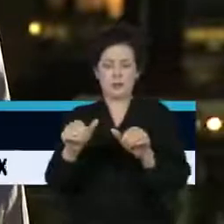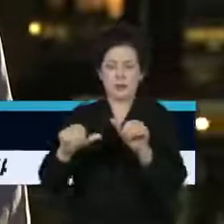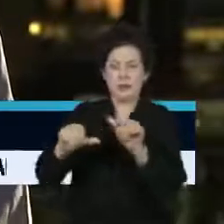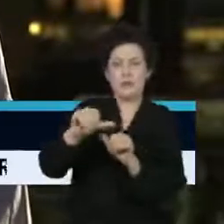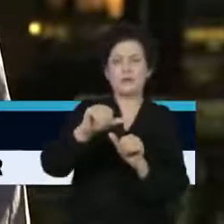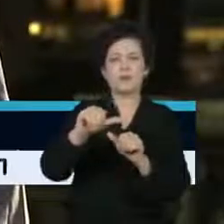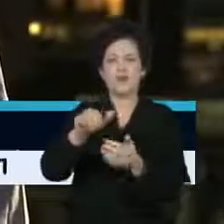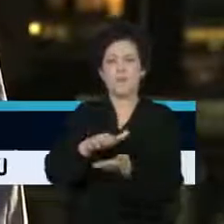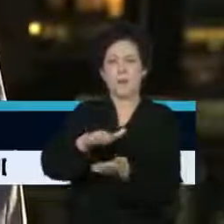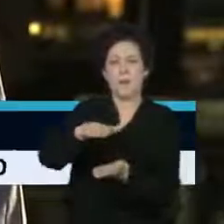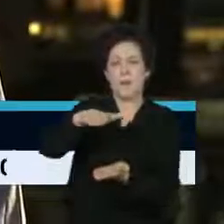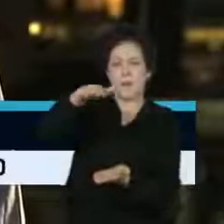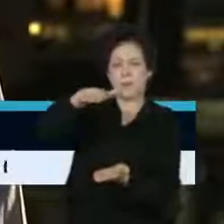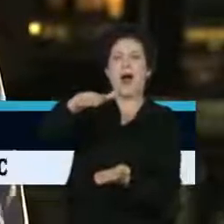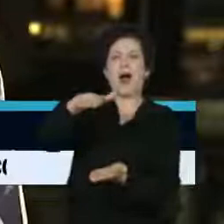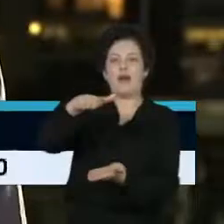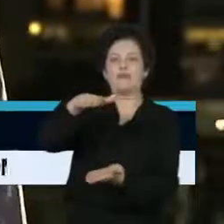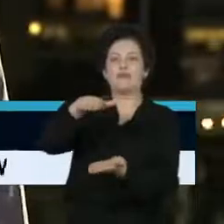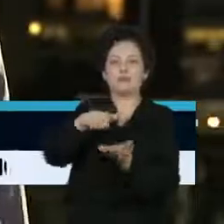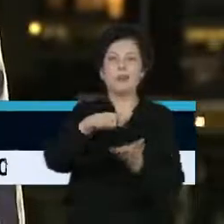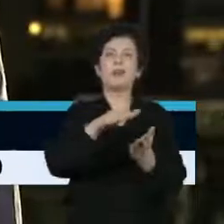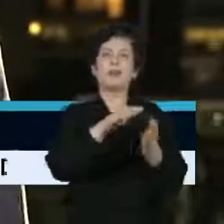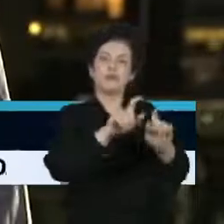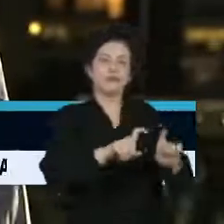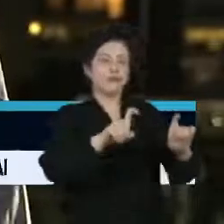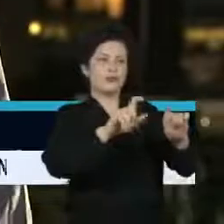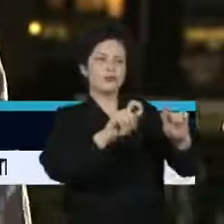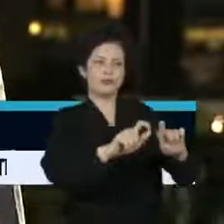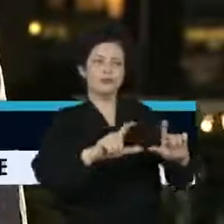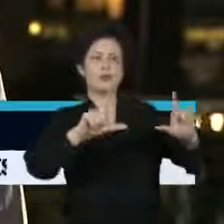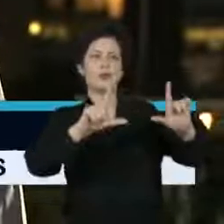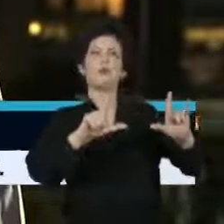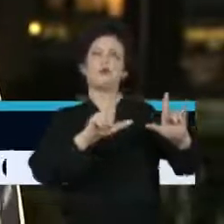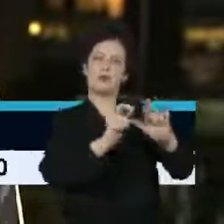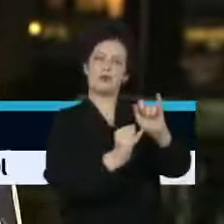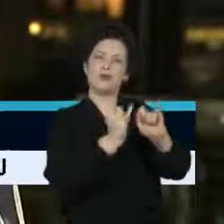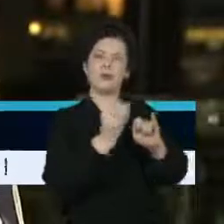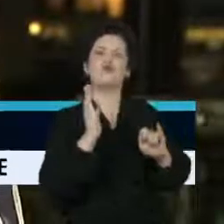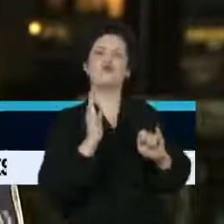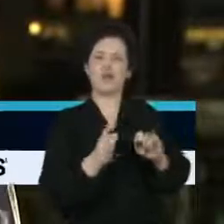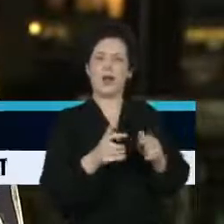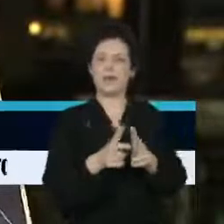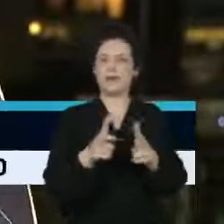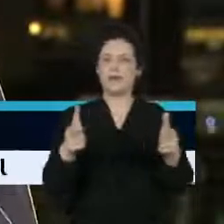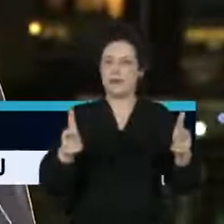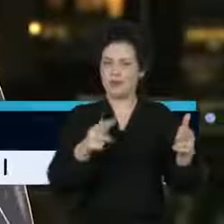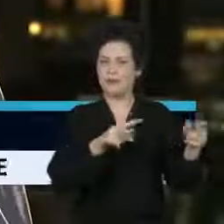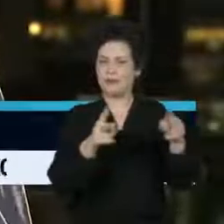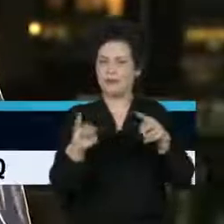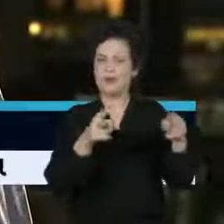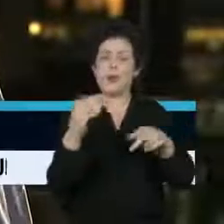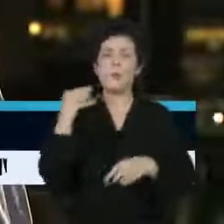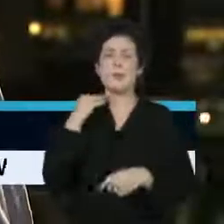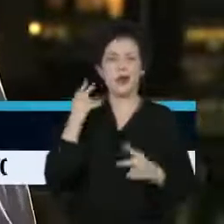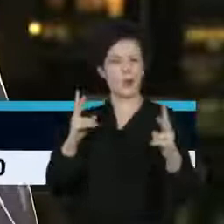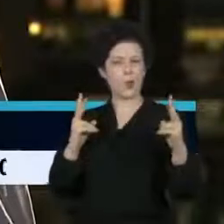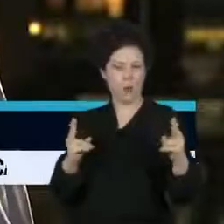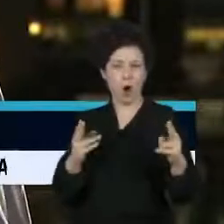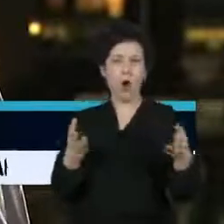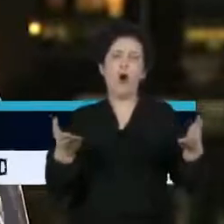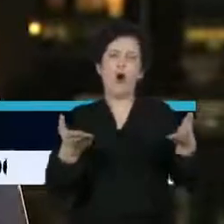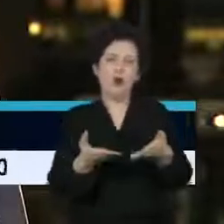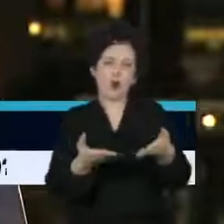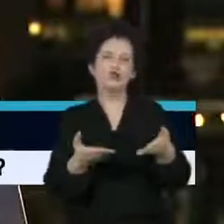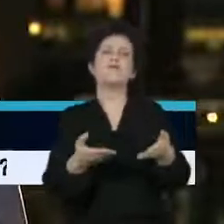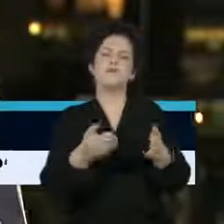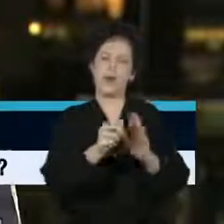a montanha de papéis em processos eletrônicos e digitais, como já ocorre com boa parte das transações bancárias, que hoje são